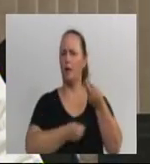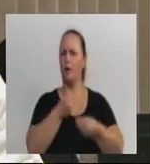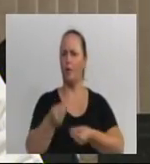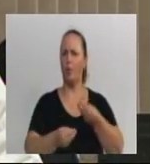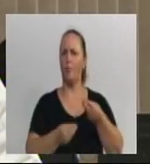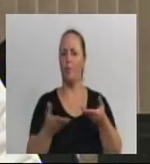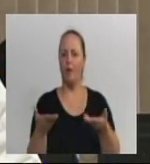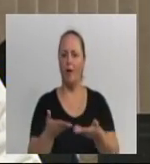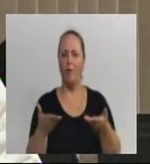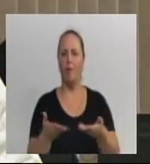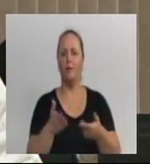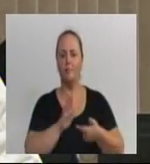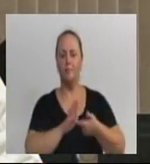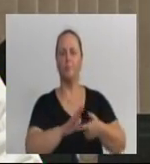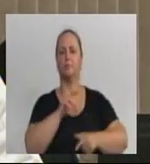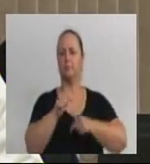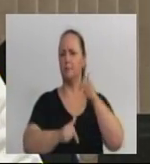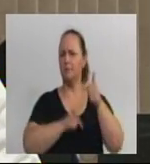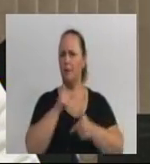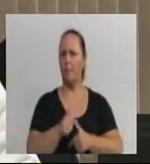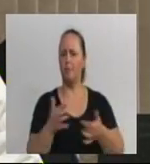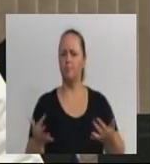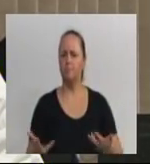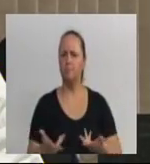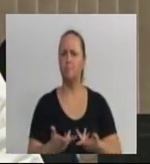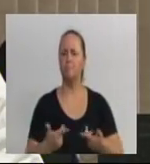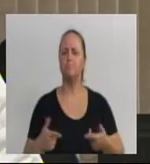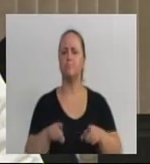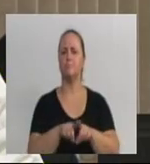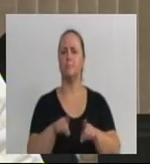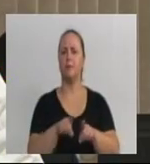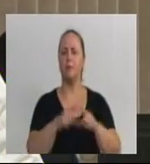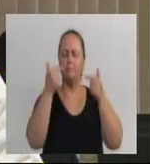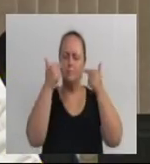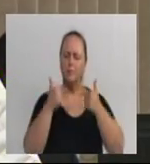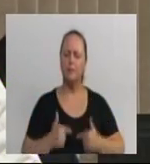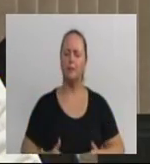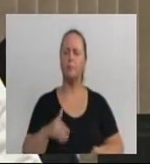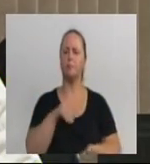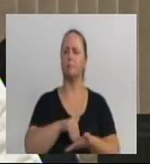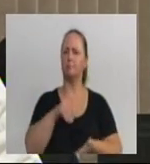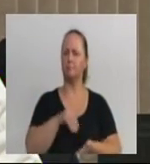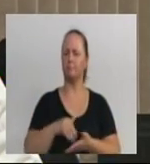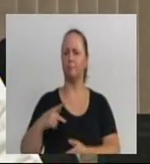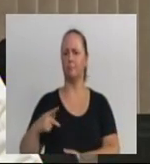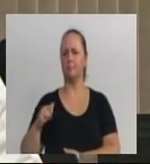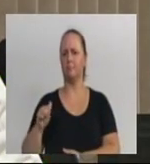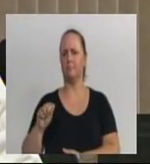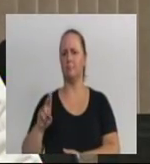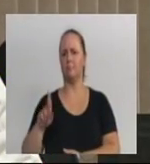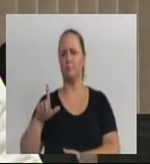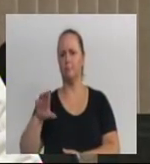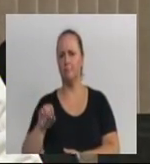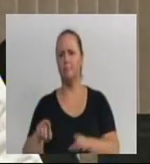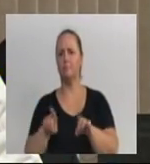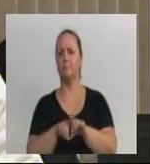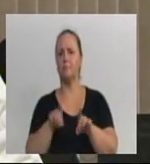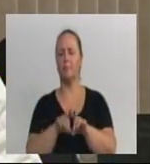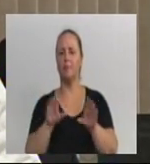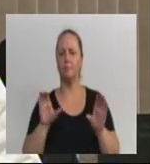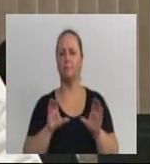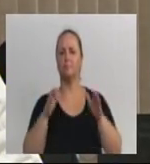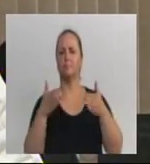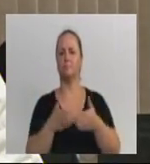trabalho eficiente, transparente do secretário Paulo França e com a participação efetiva da comunidade,